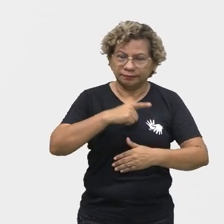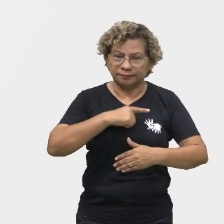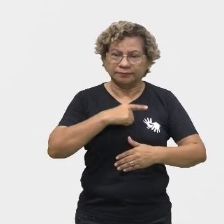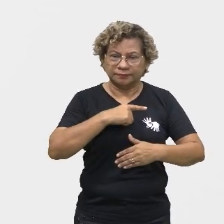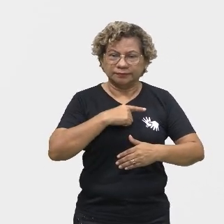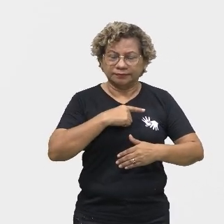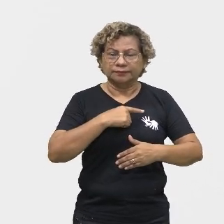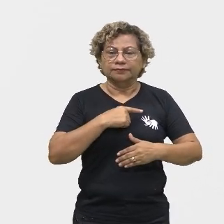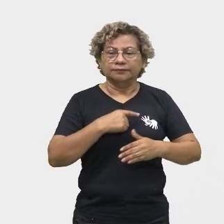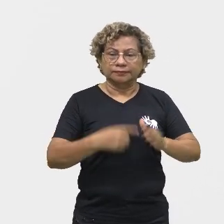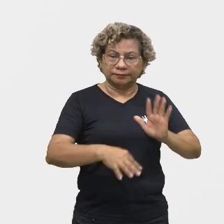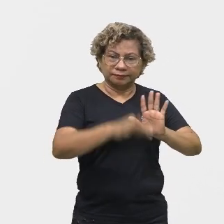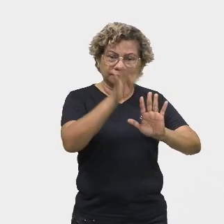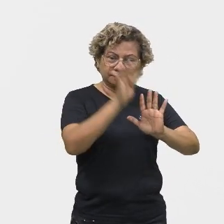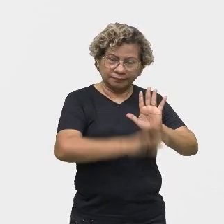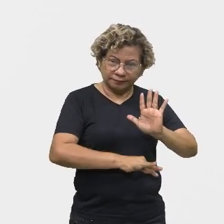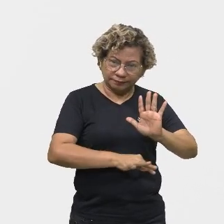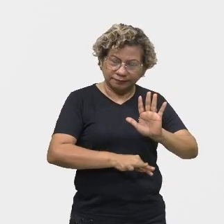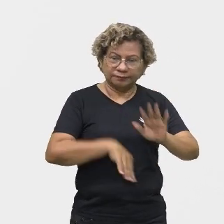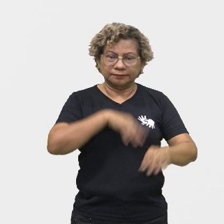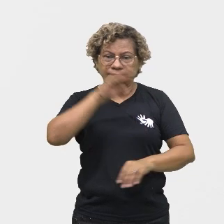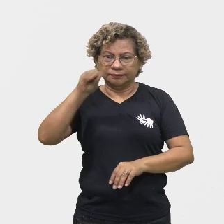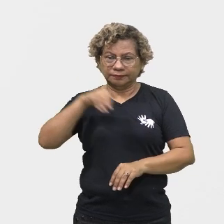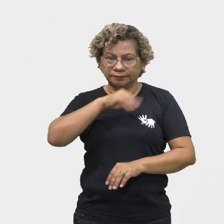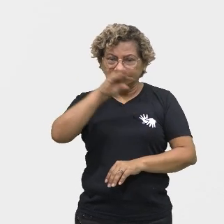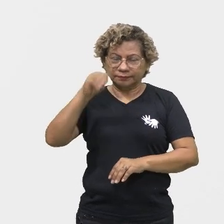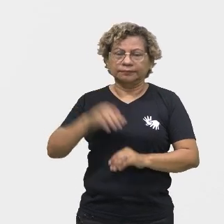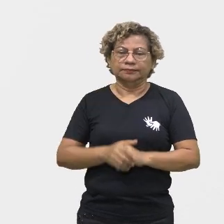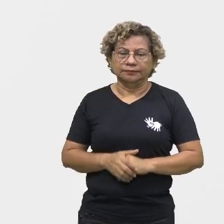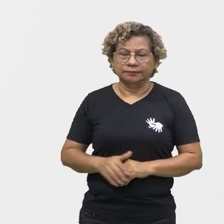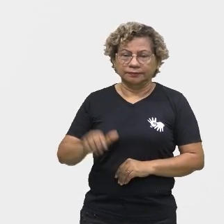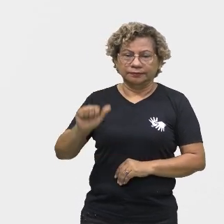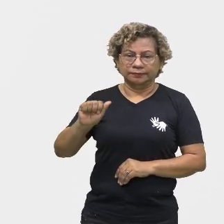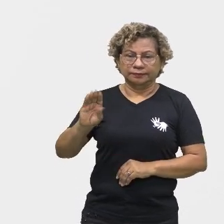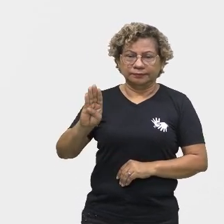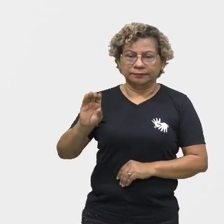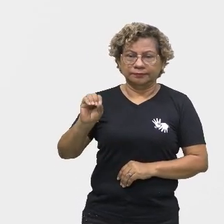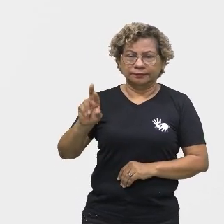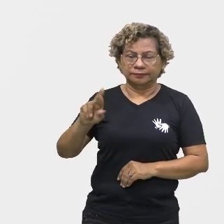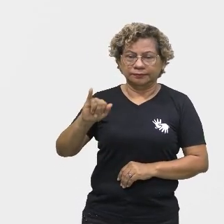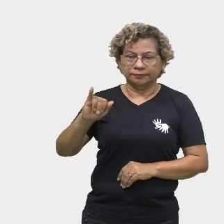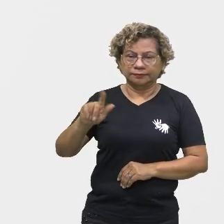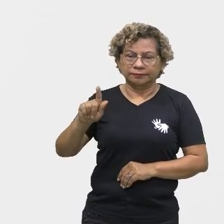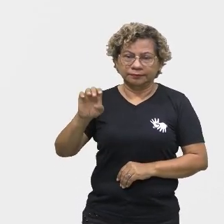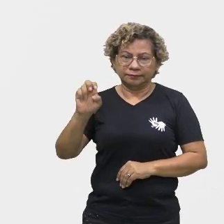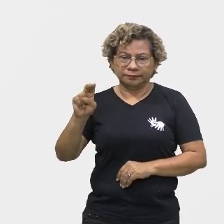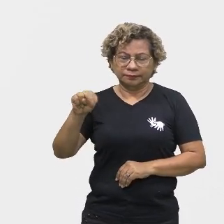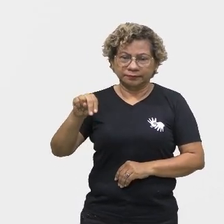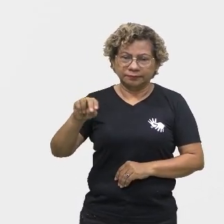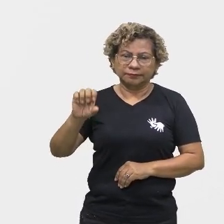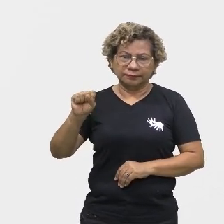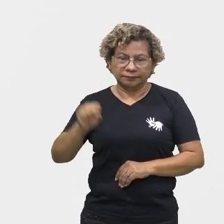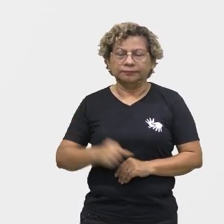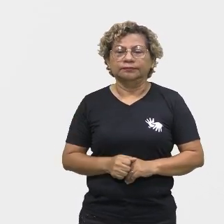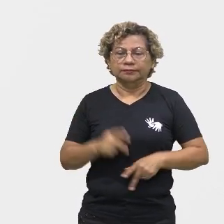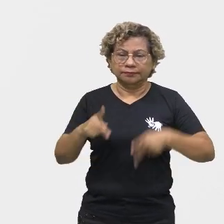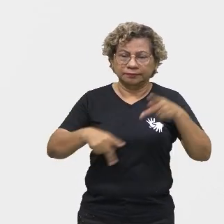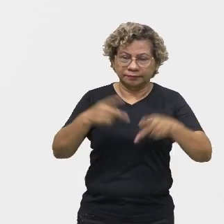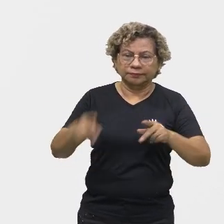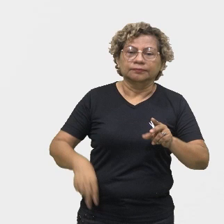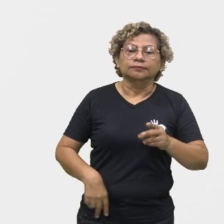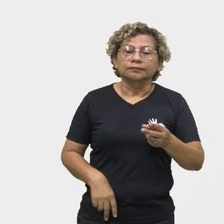textos sagrados na oralidade são a dos aborígenes australianos, dos povos indígenas e